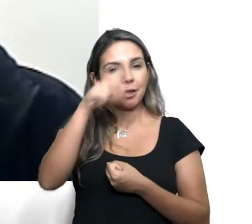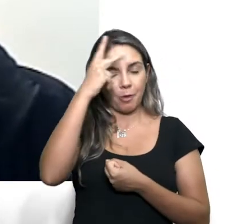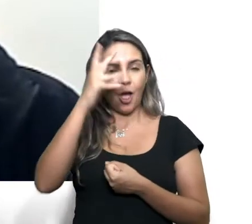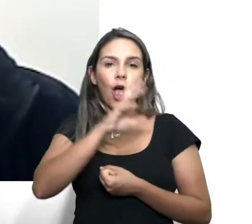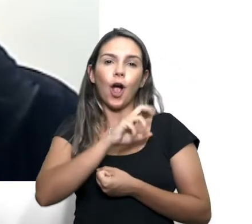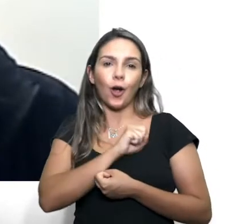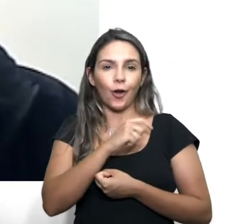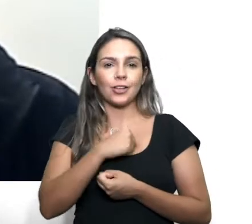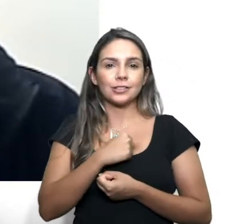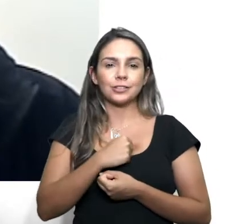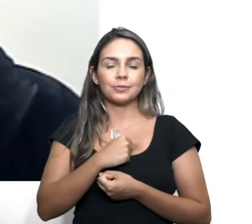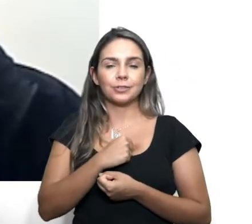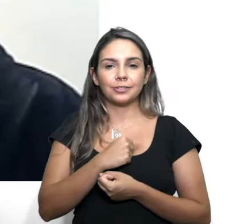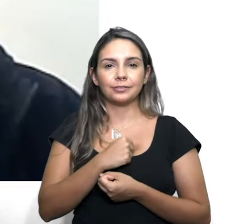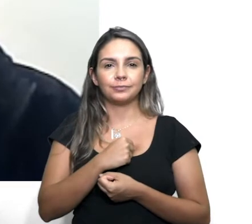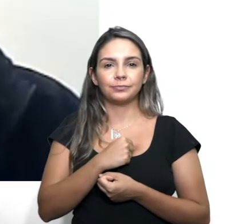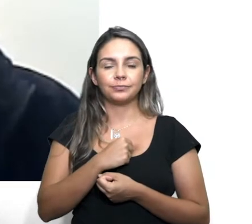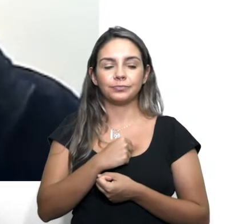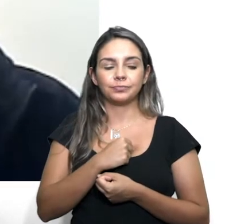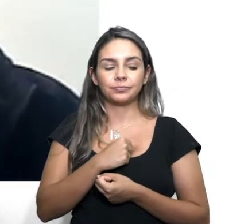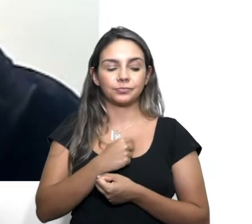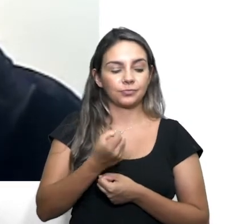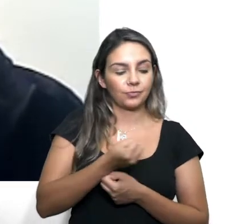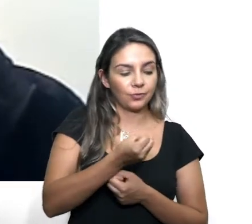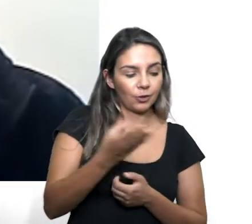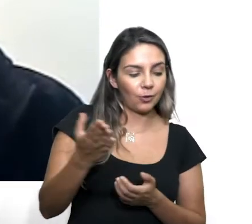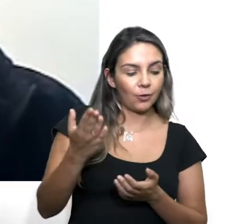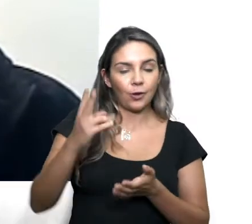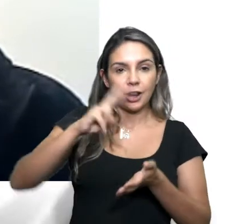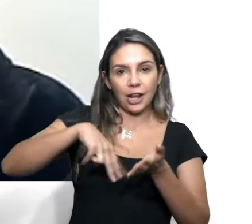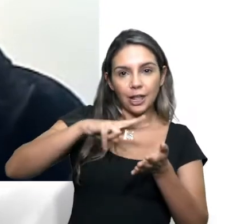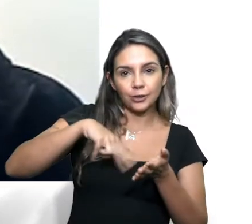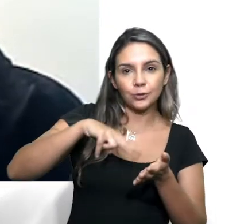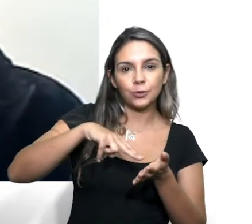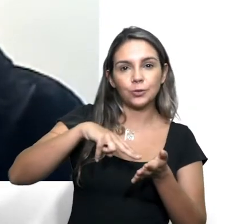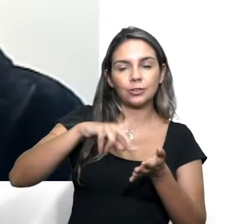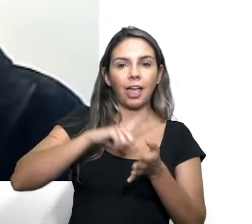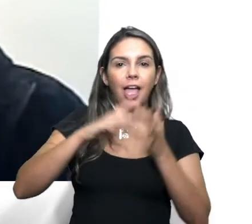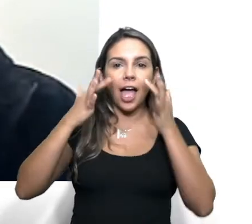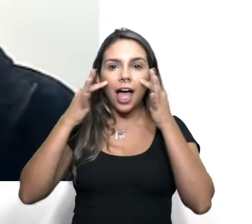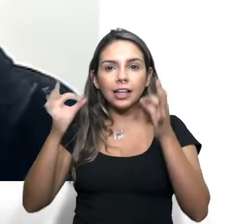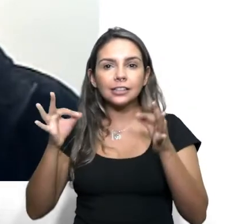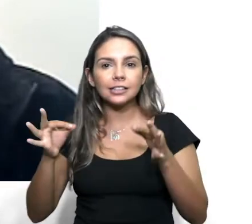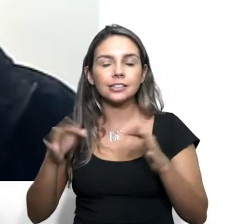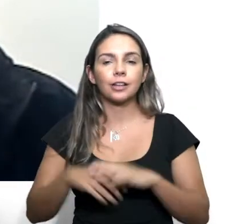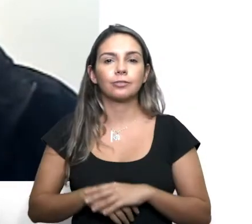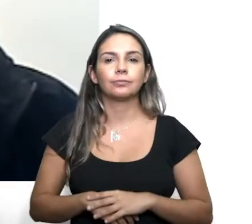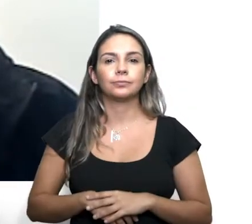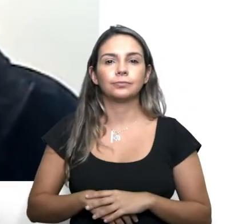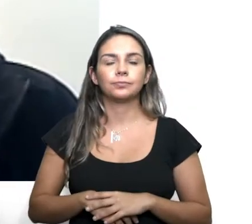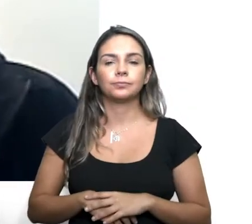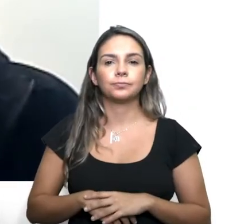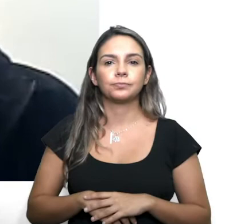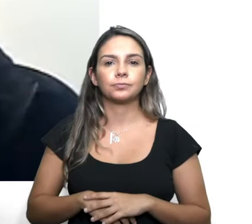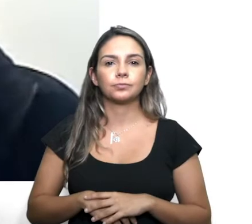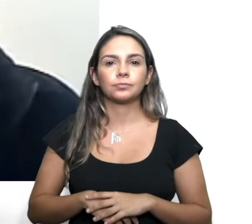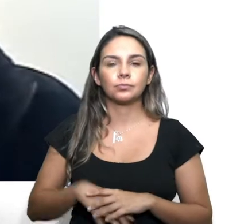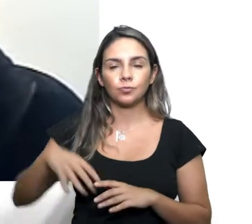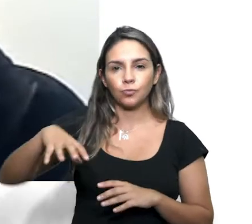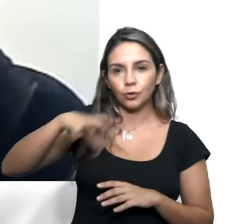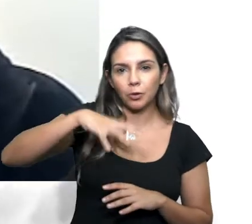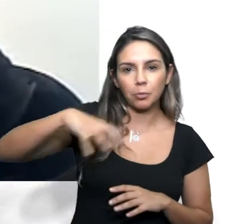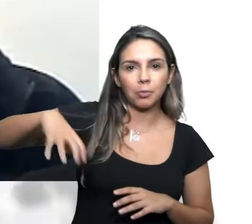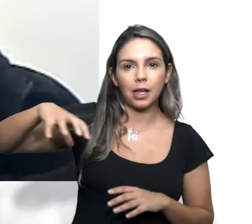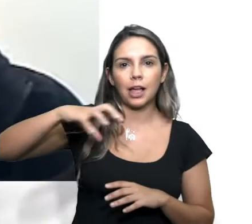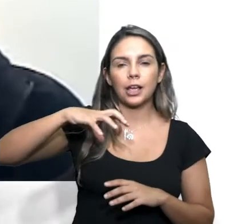entusiasmo, e alguns leitores leem com uma enorme atenção. Enfim, e o bairro, eles